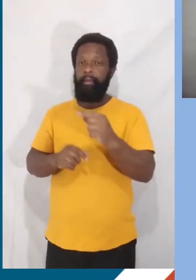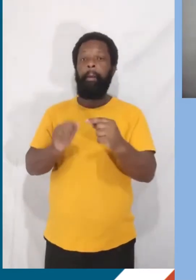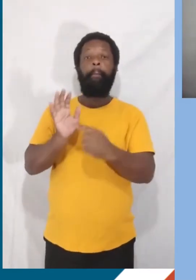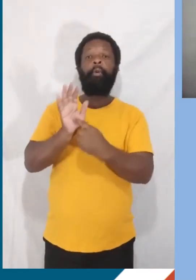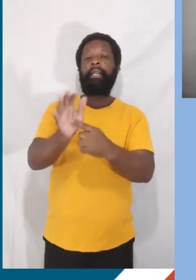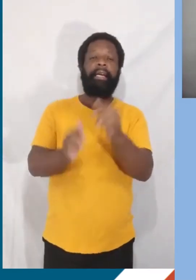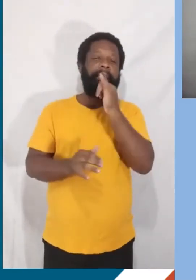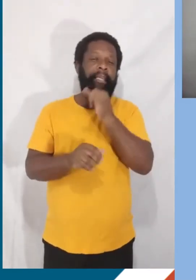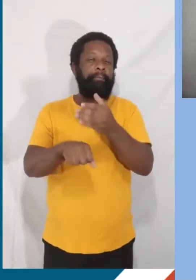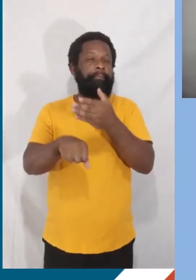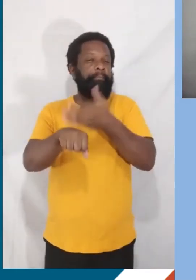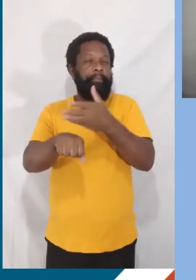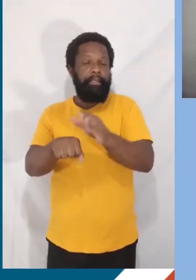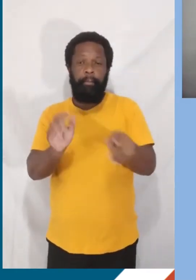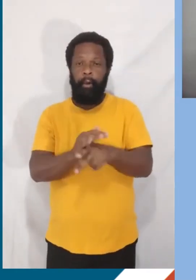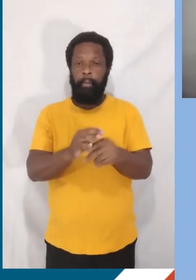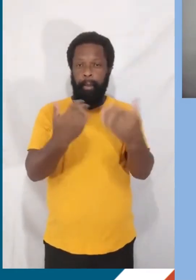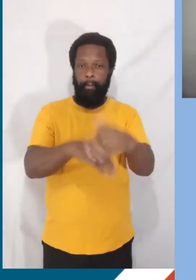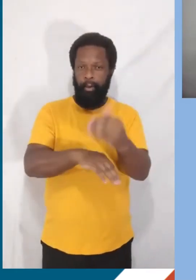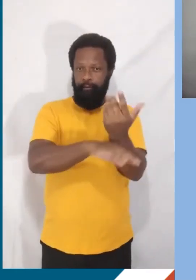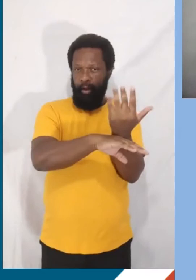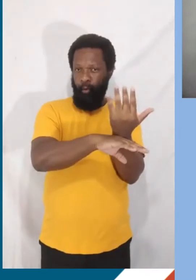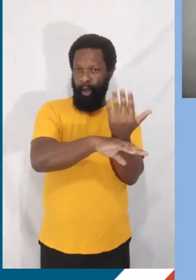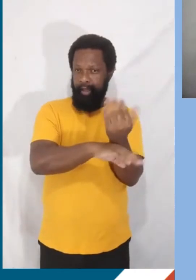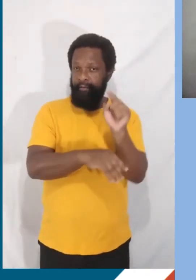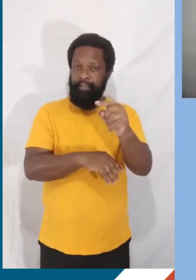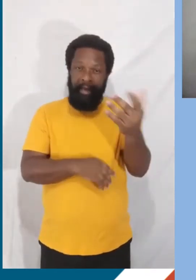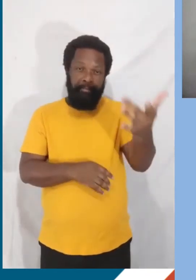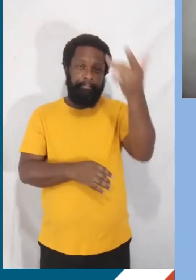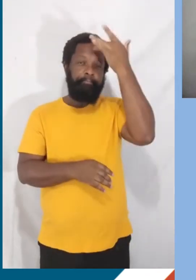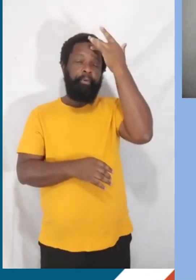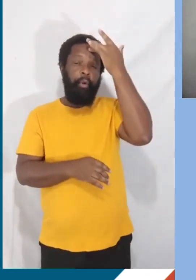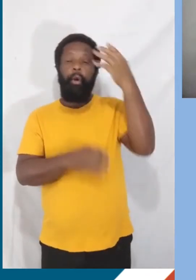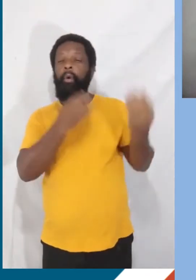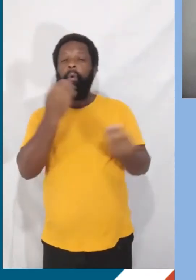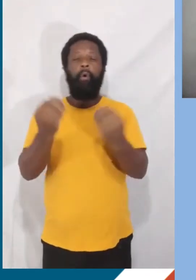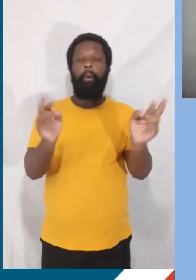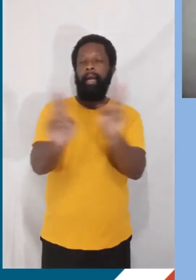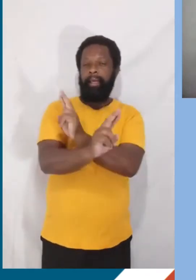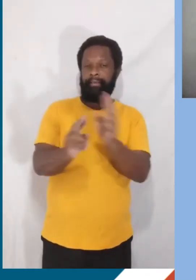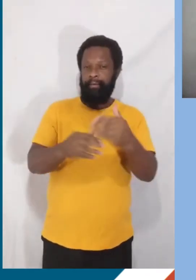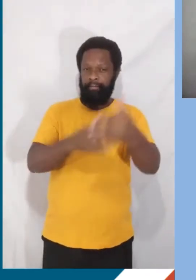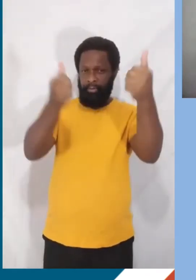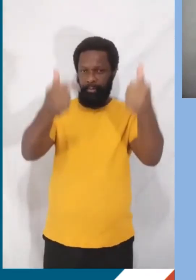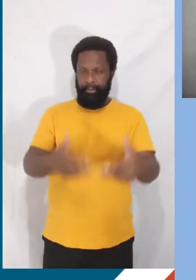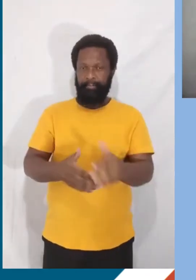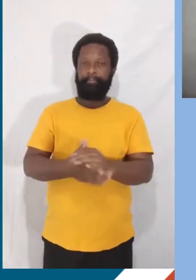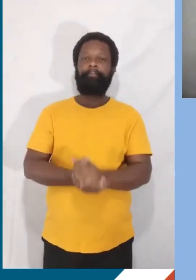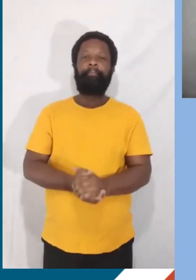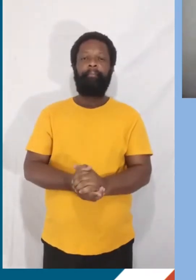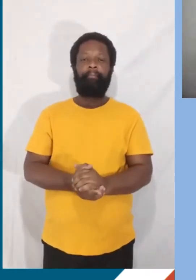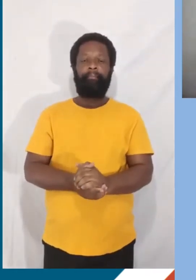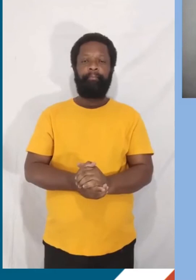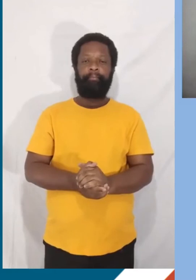vai fazer um exemplo, um exercício que caiu na UERJ, tá bom? Para vocês terem em mente essas relações que a gente fez